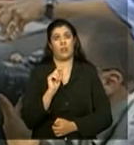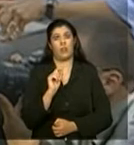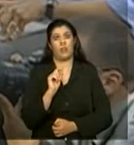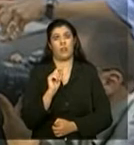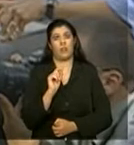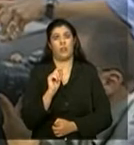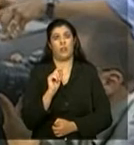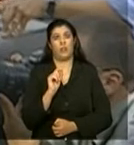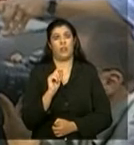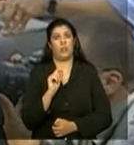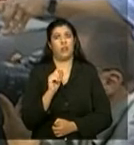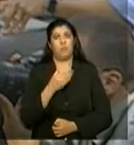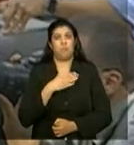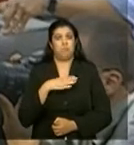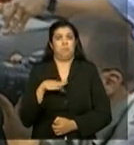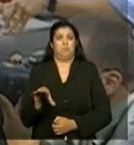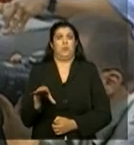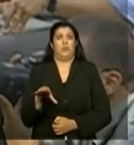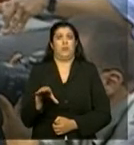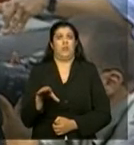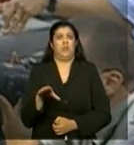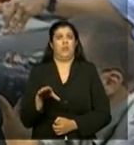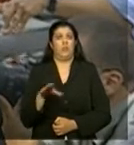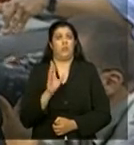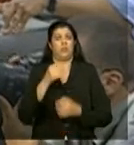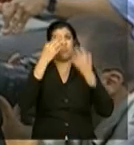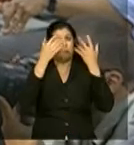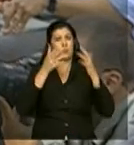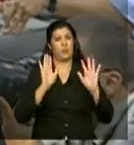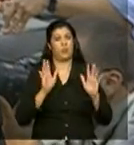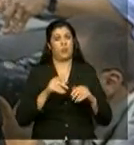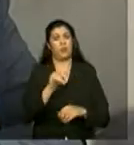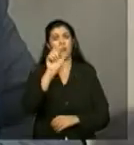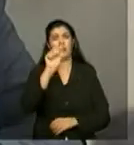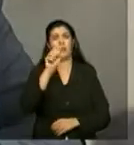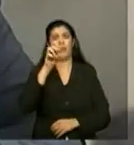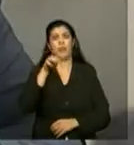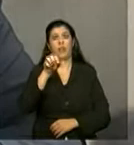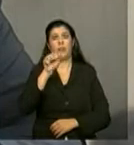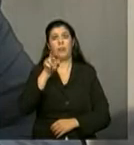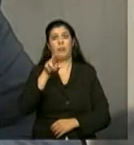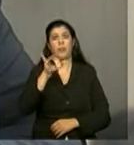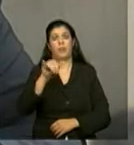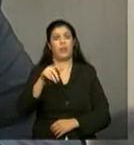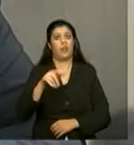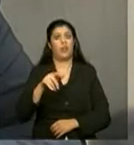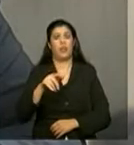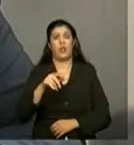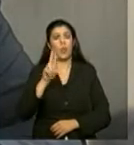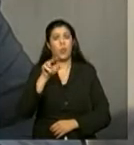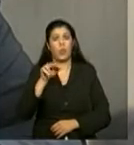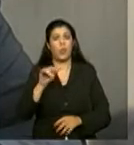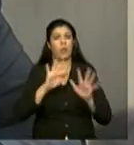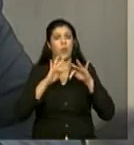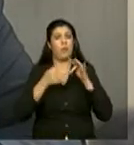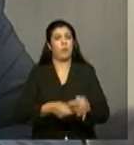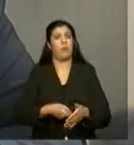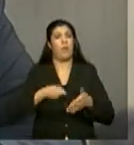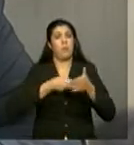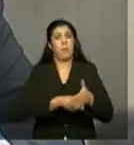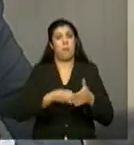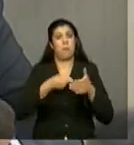nós não queremos não como disse o amauri nós de em nenhum momento a família pressionou